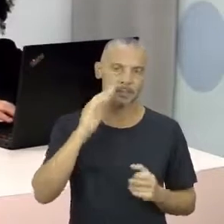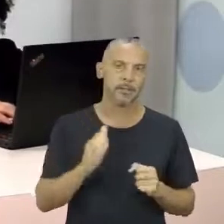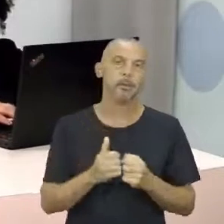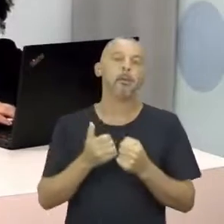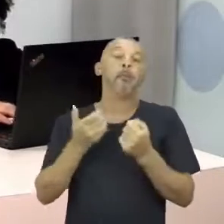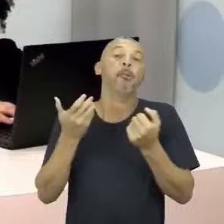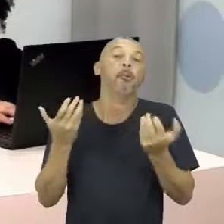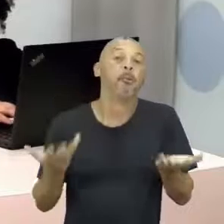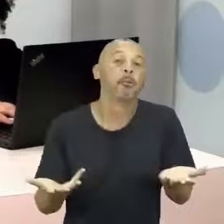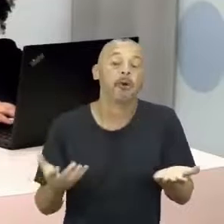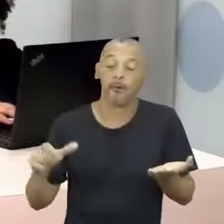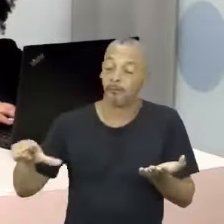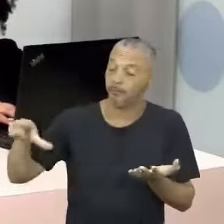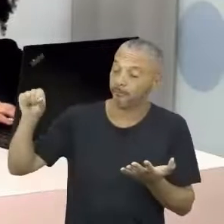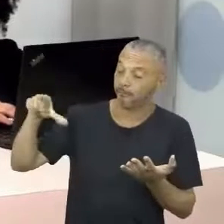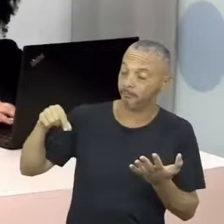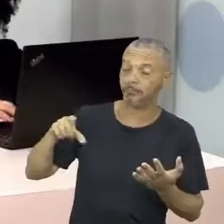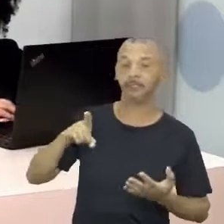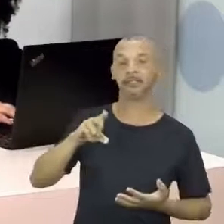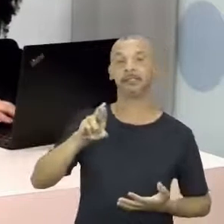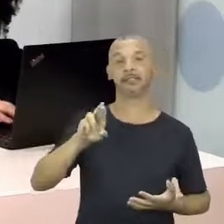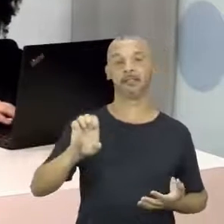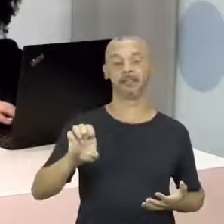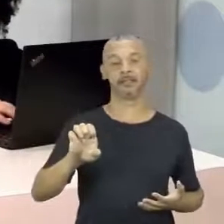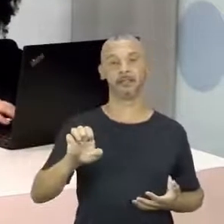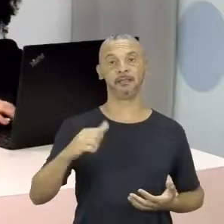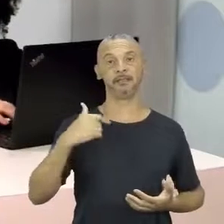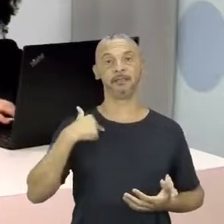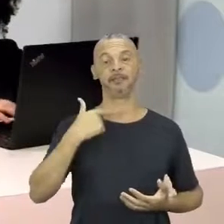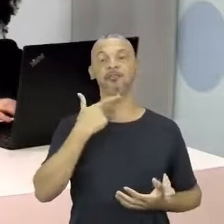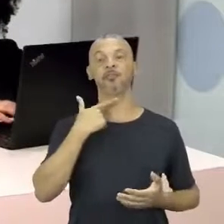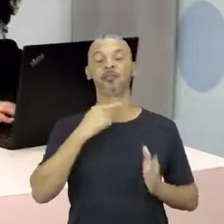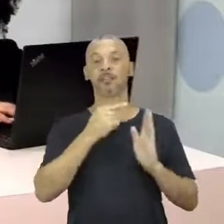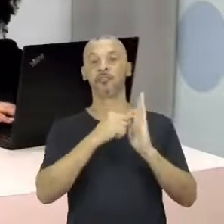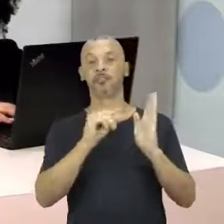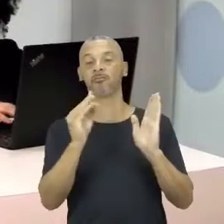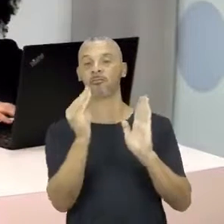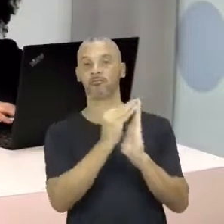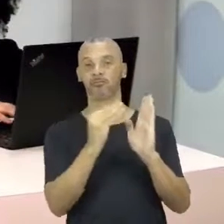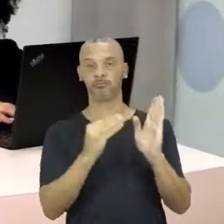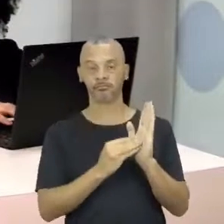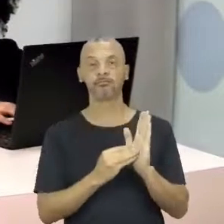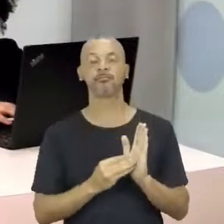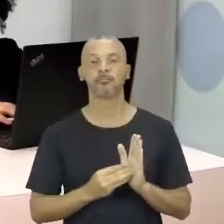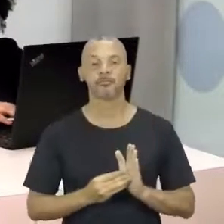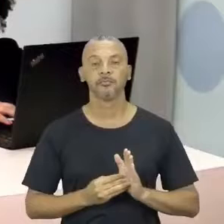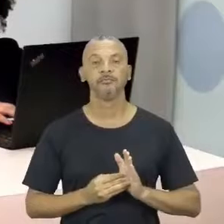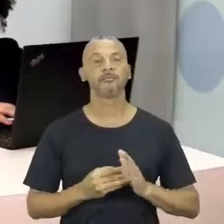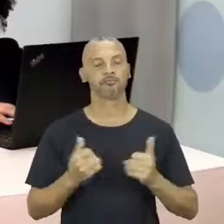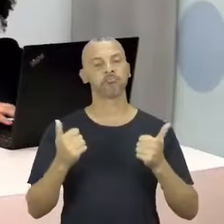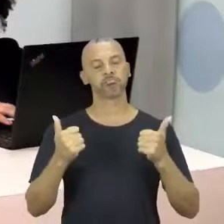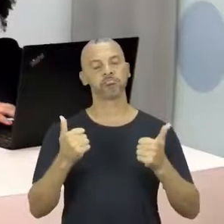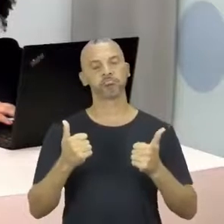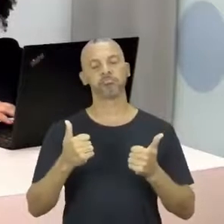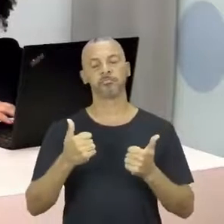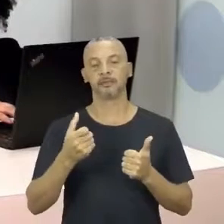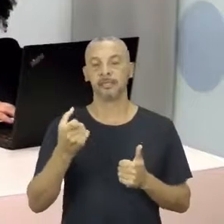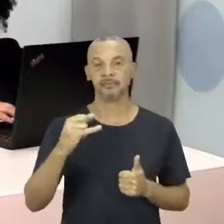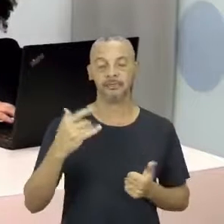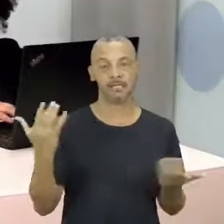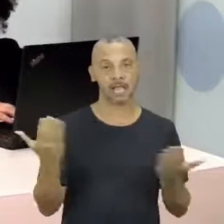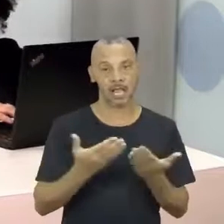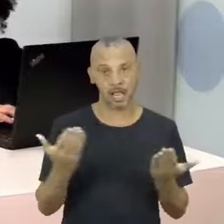8 diretorias eu conseguir um cargo, eu quero efetivar na rede, eu quero ser um docente efetivo. Ok, se eu indicar